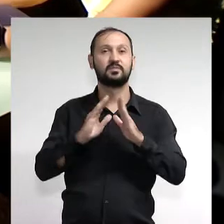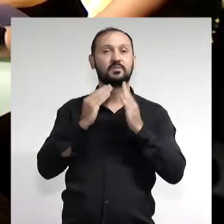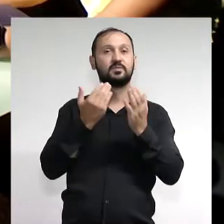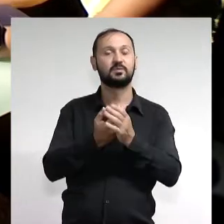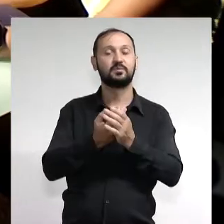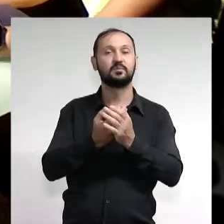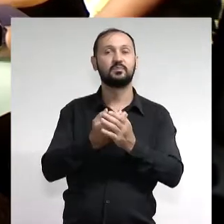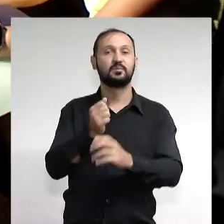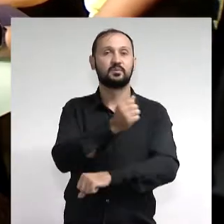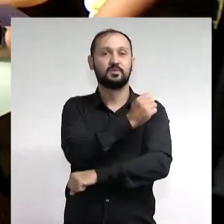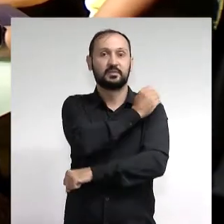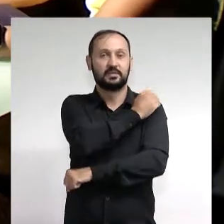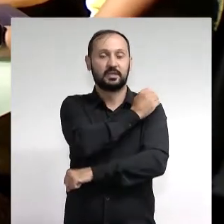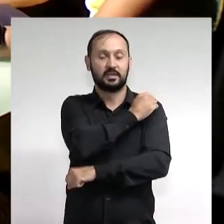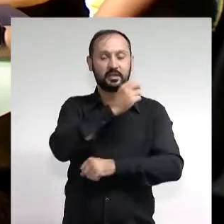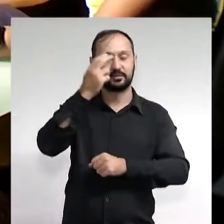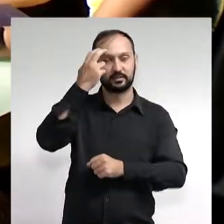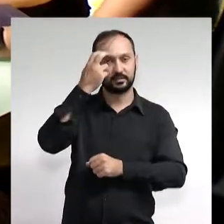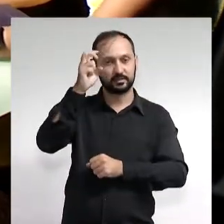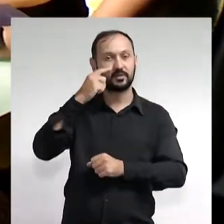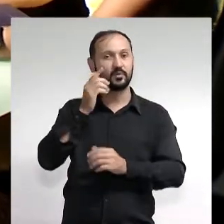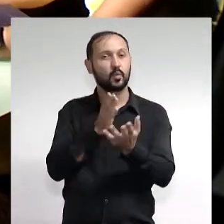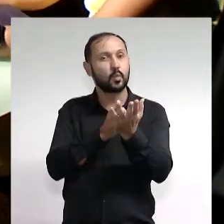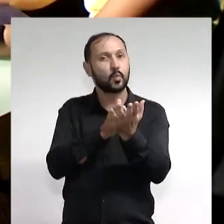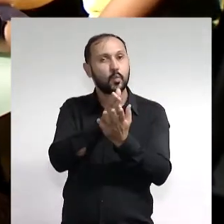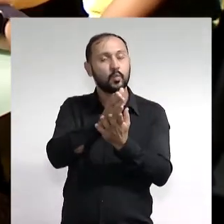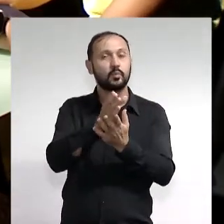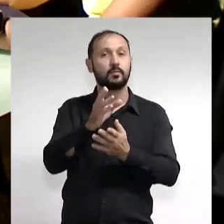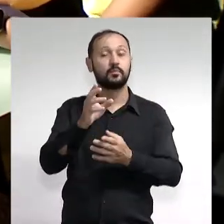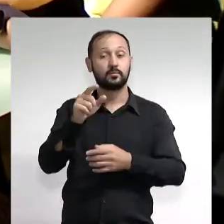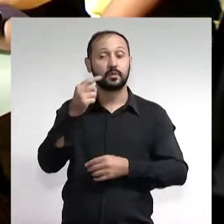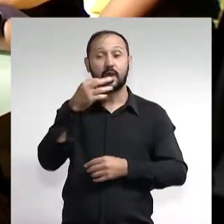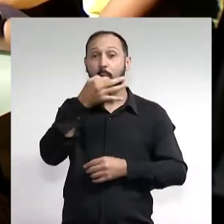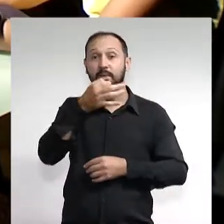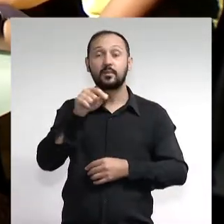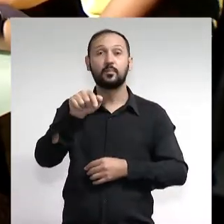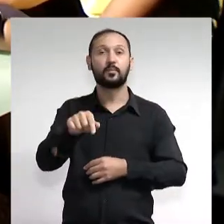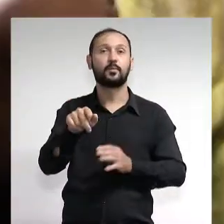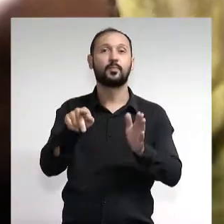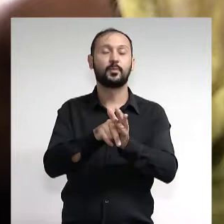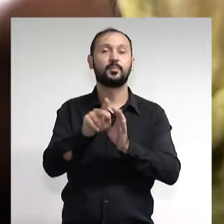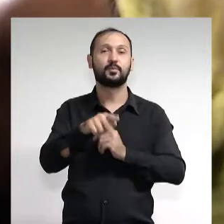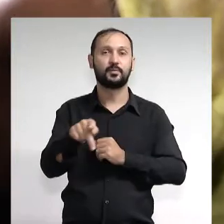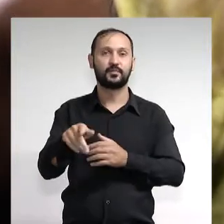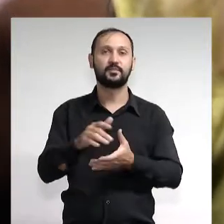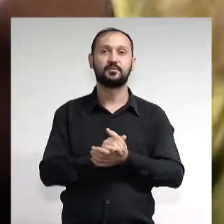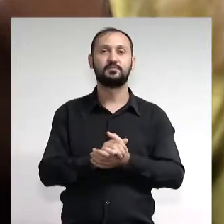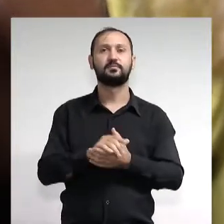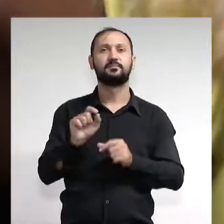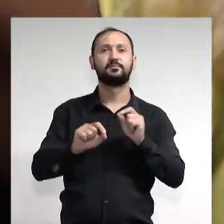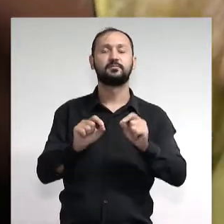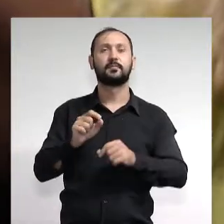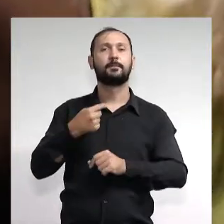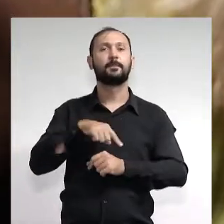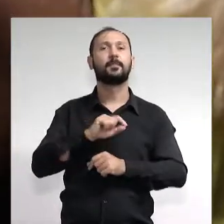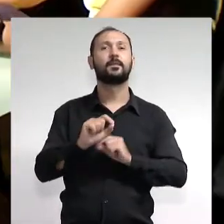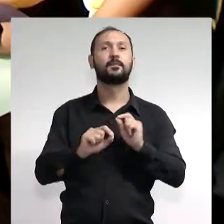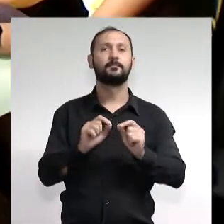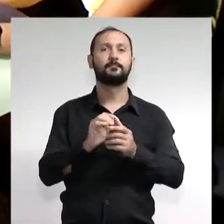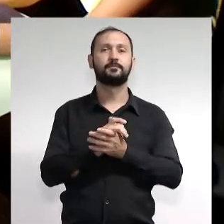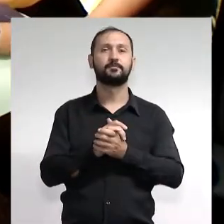Educação escolar de estudantes com altas habilidades e superdotação na perspectiva dos professores. A que ela se propôs?